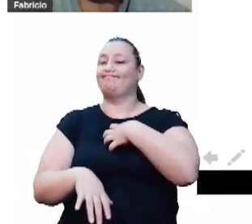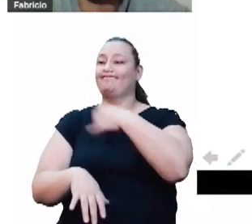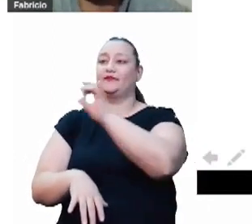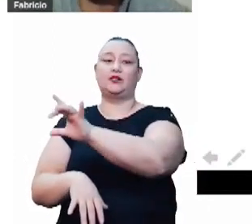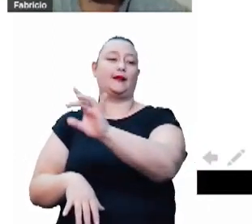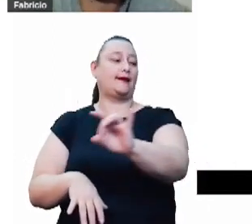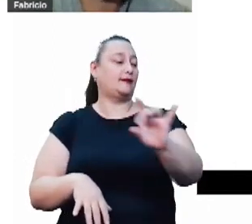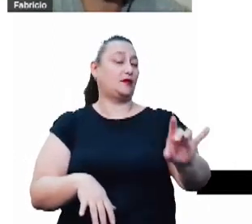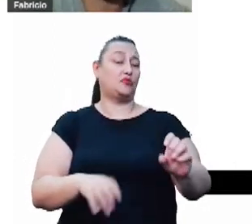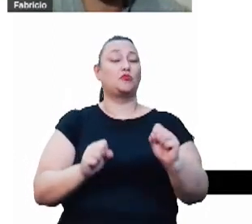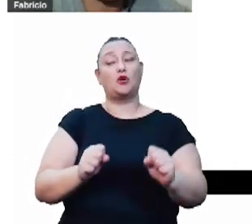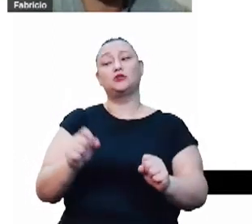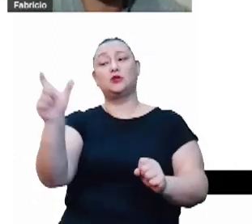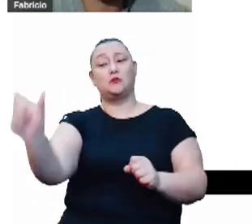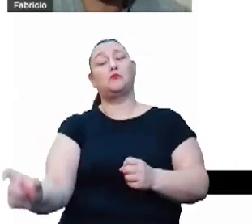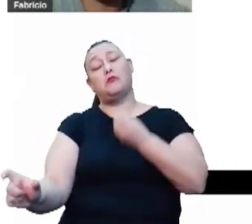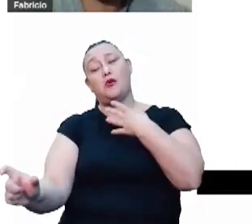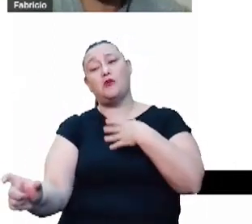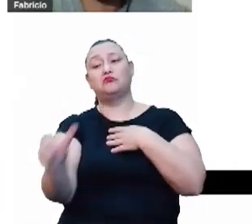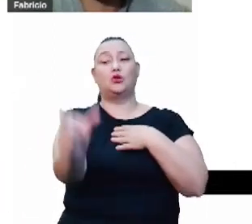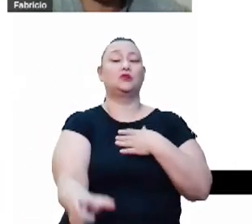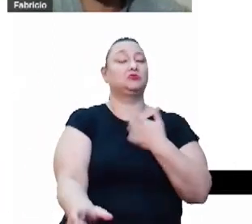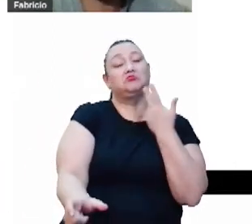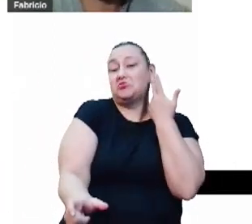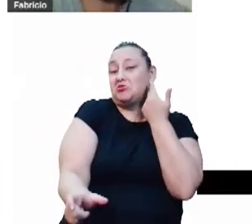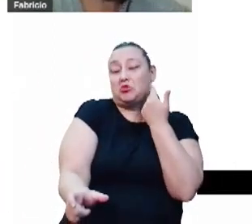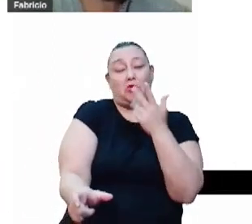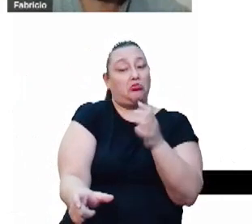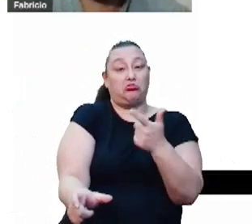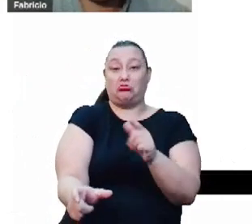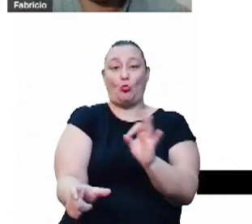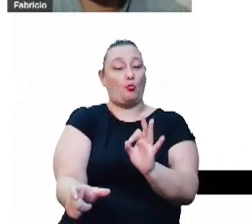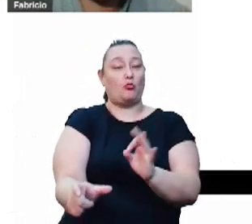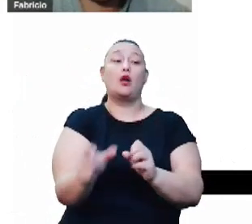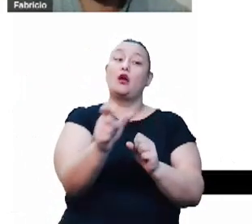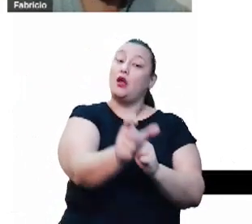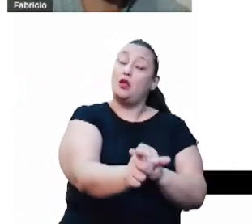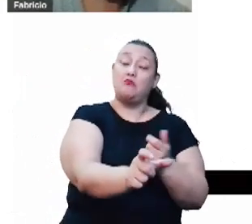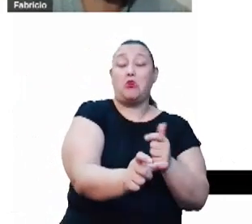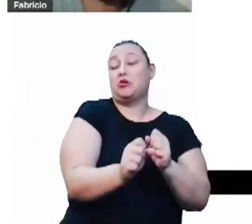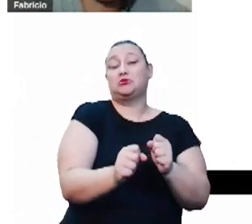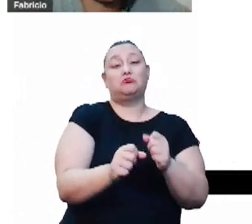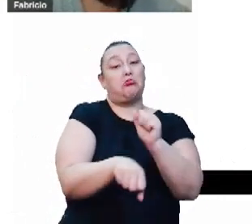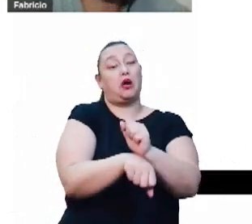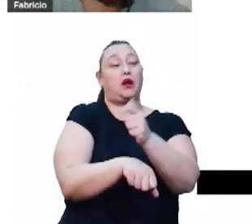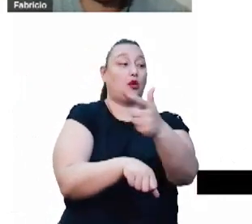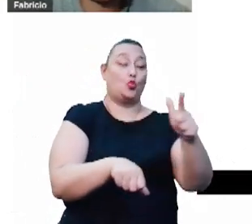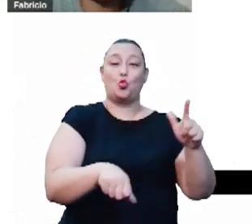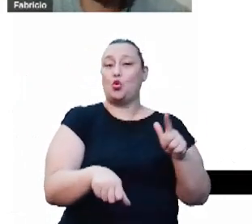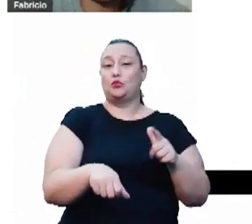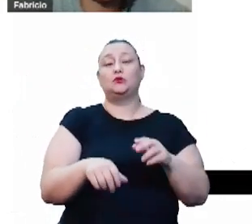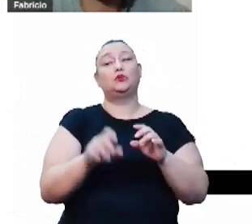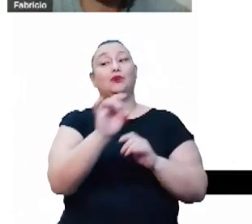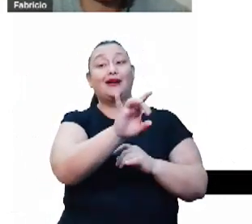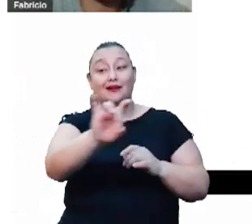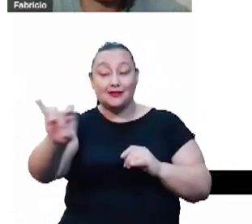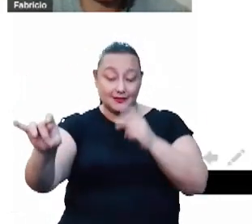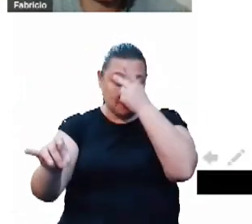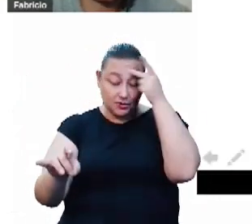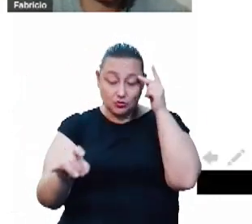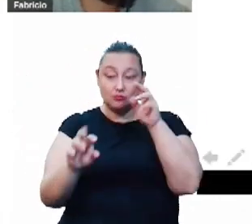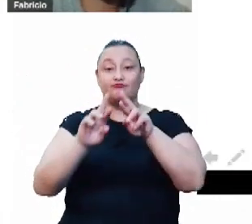pode funcionar num, pode não funcionar no outro. A mesma coisa pode funcionar em alguém e parar de funcionar depois de um tempo.